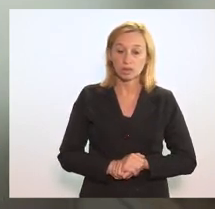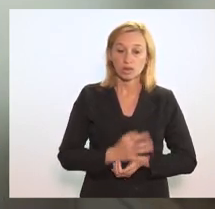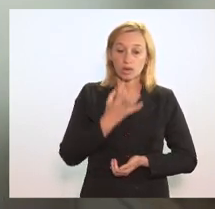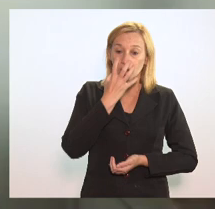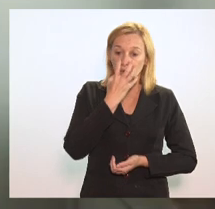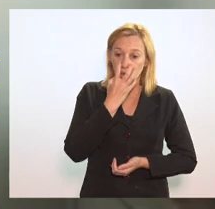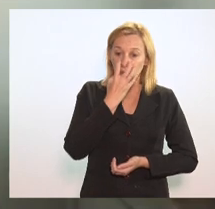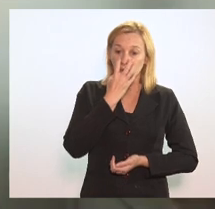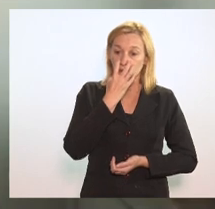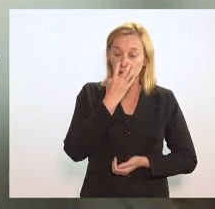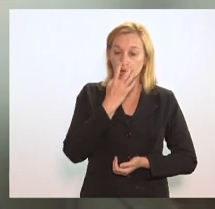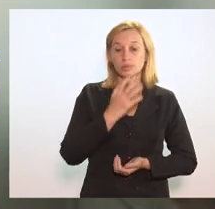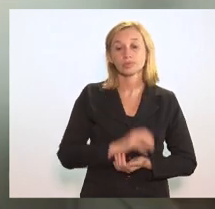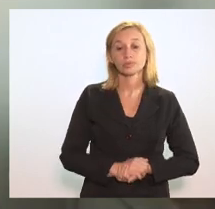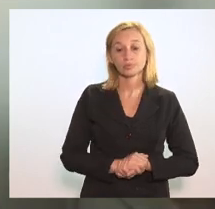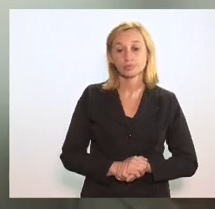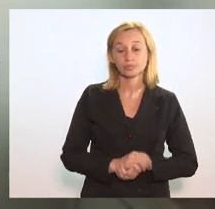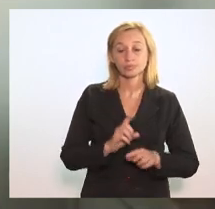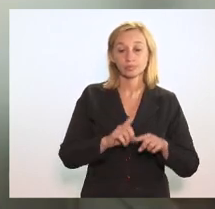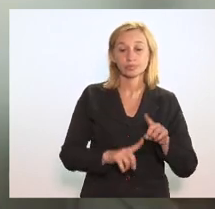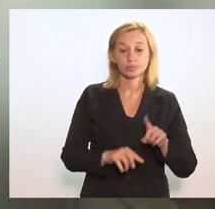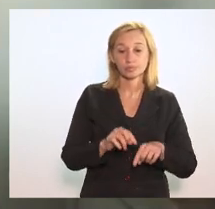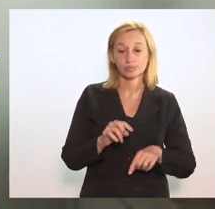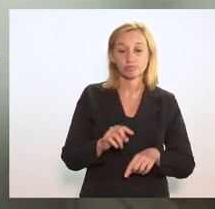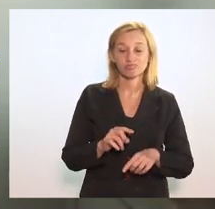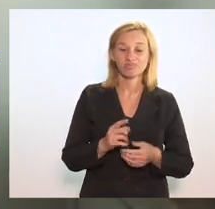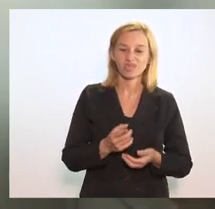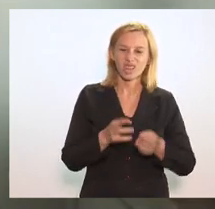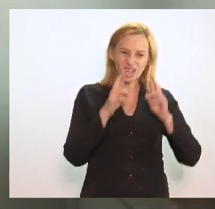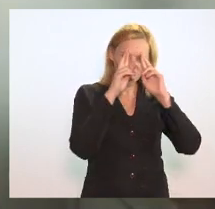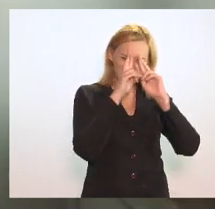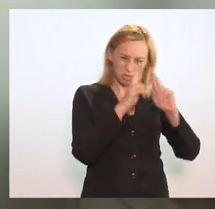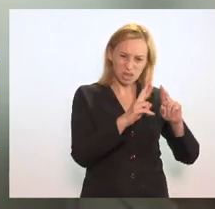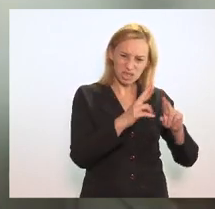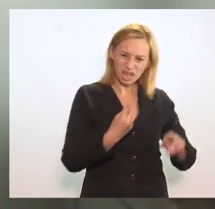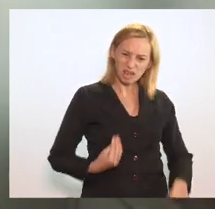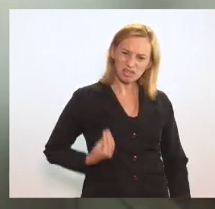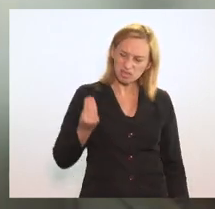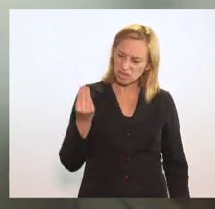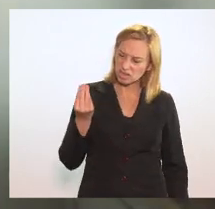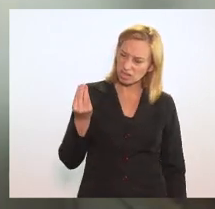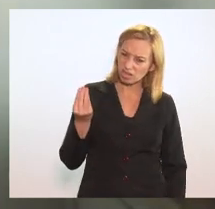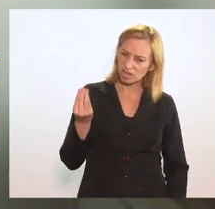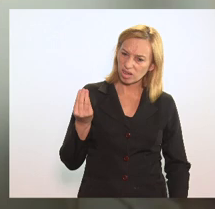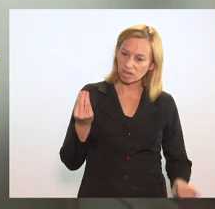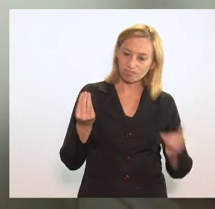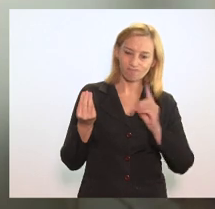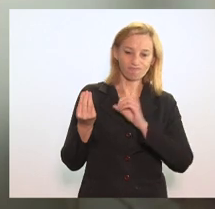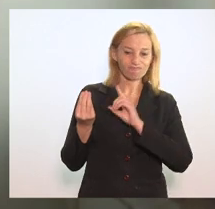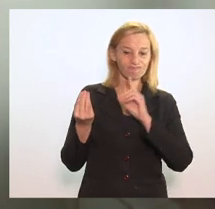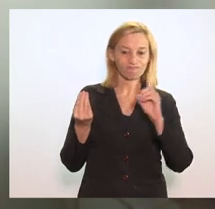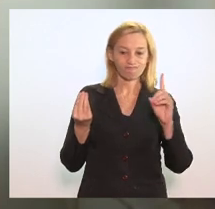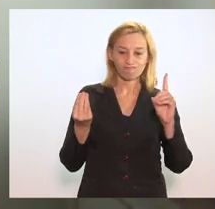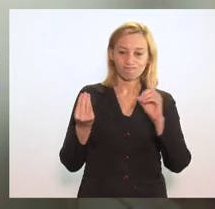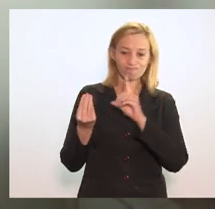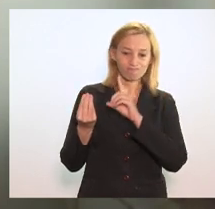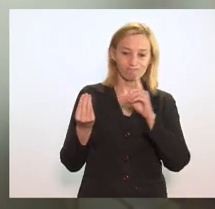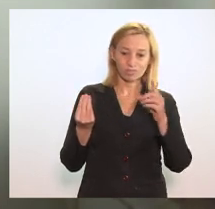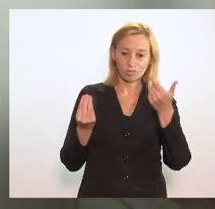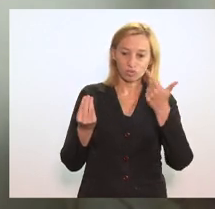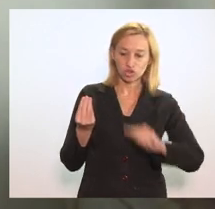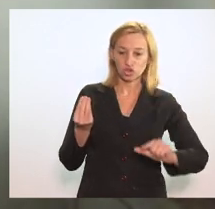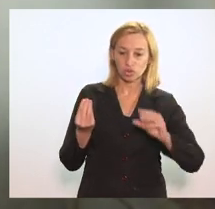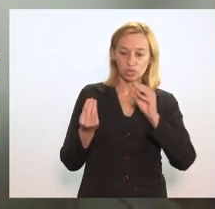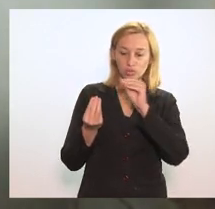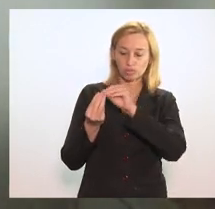oxigênio. Isto é respeitar a vida? A resposta é novamente